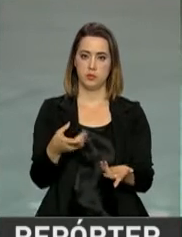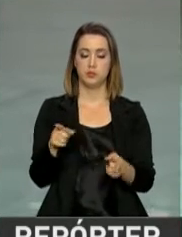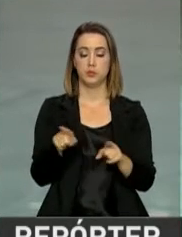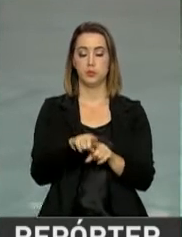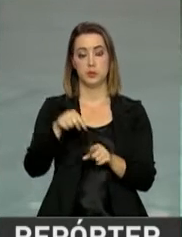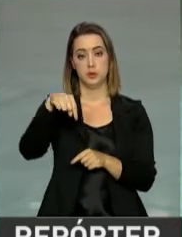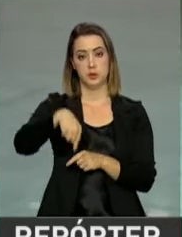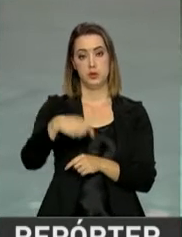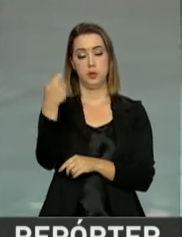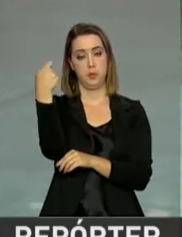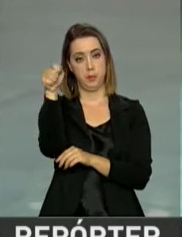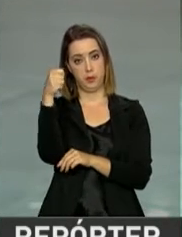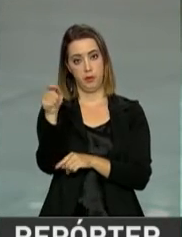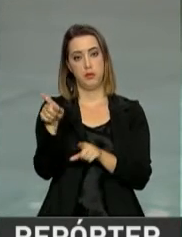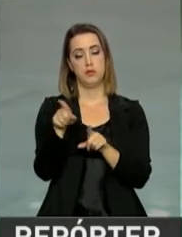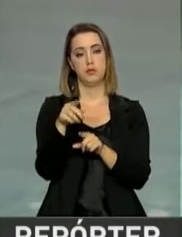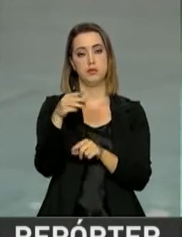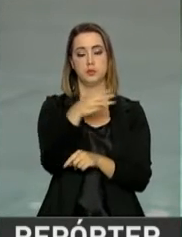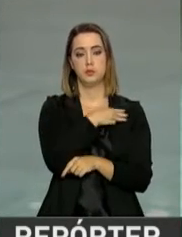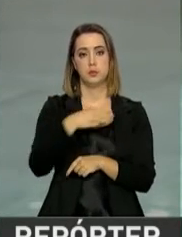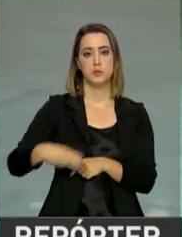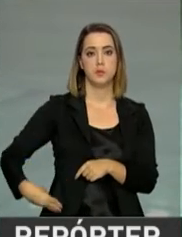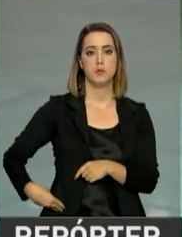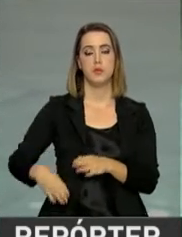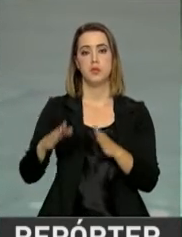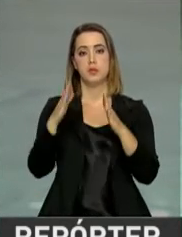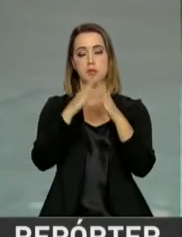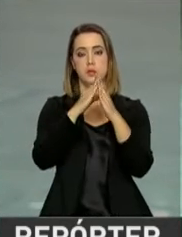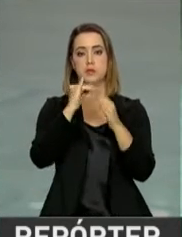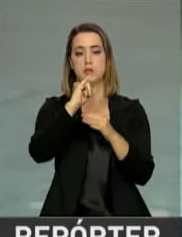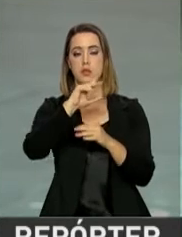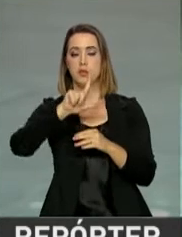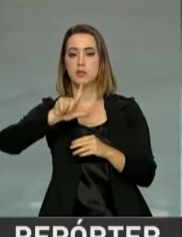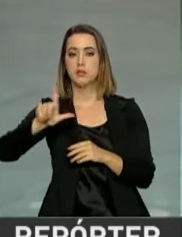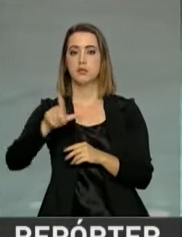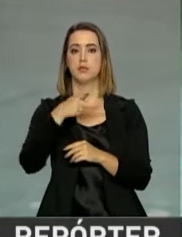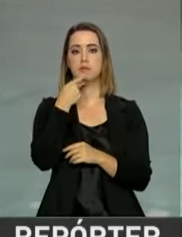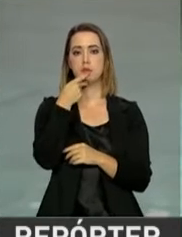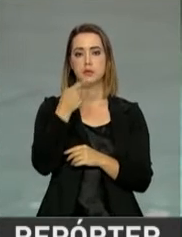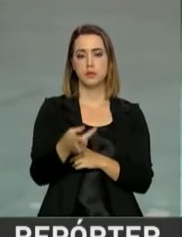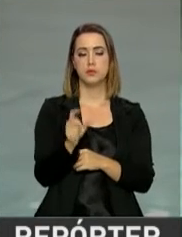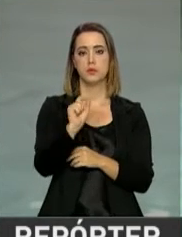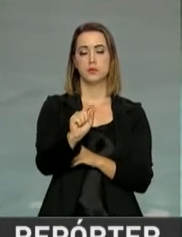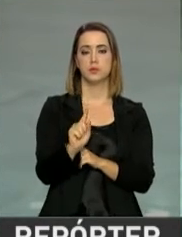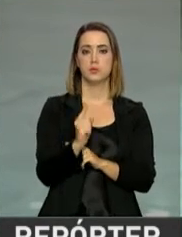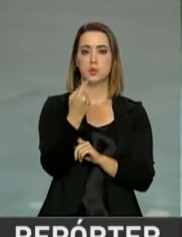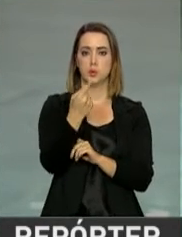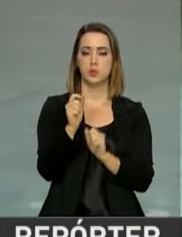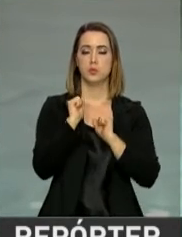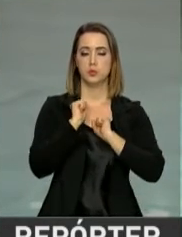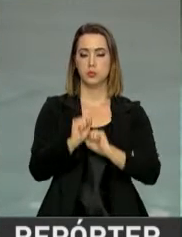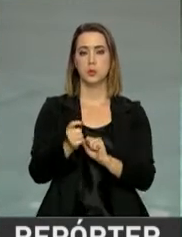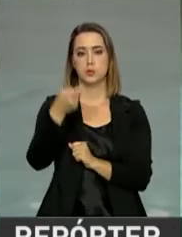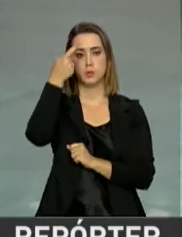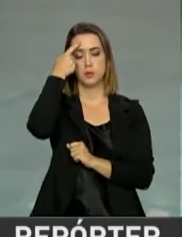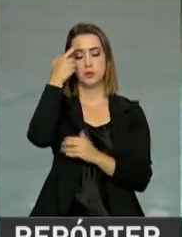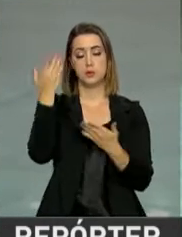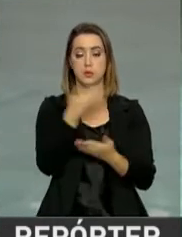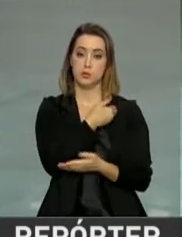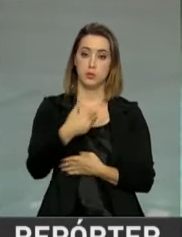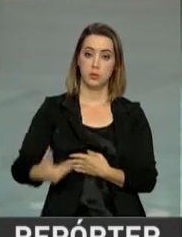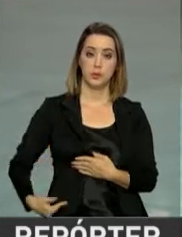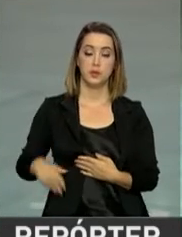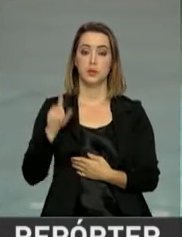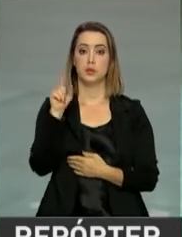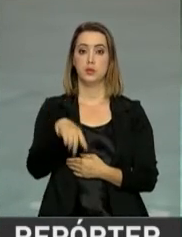sexta-feira, em Porto Alegre, o ministro-chefe da Casa Civil, Eliseu Padilha, adiantou que uma das alternativas que estão sendo pensadas pelo governo